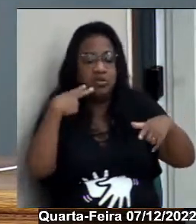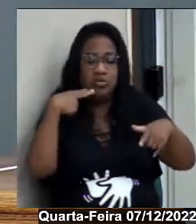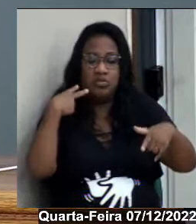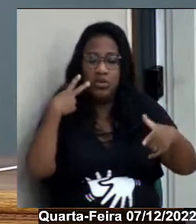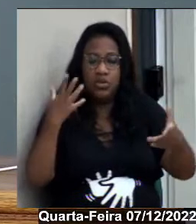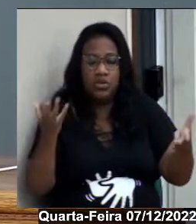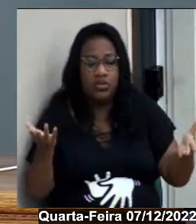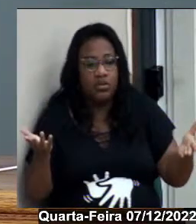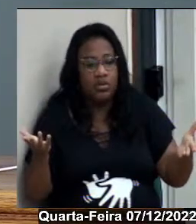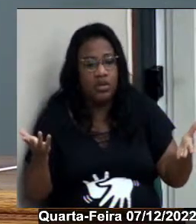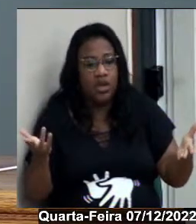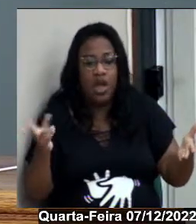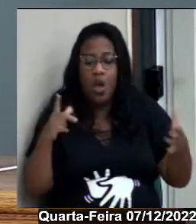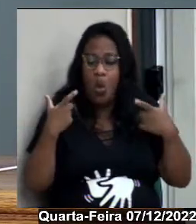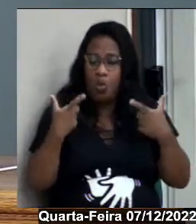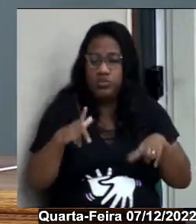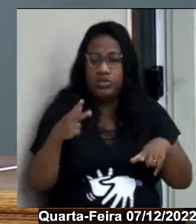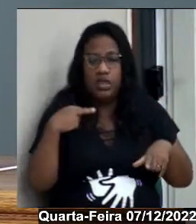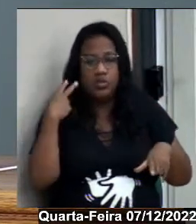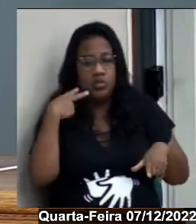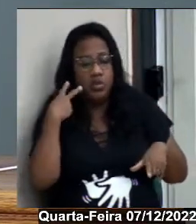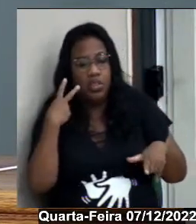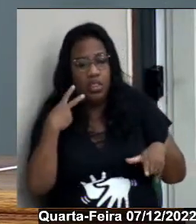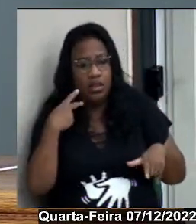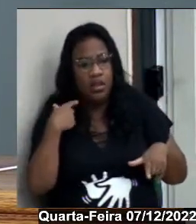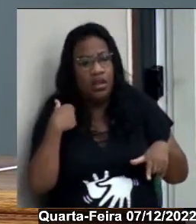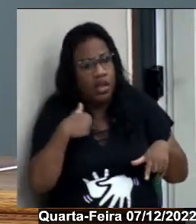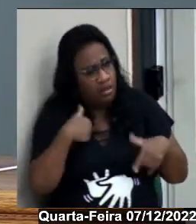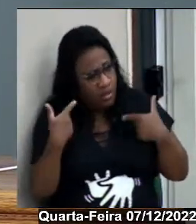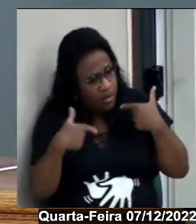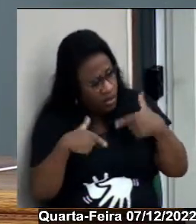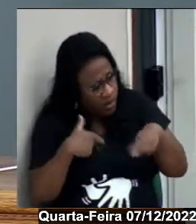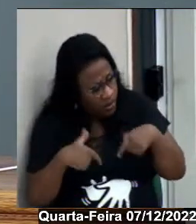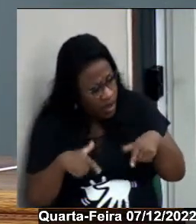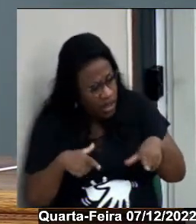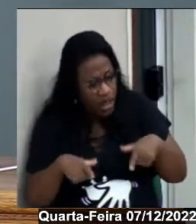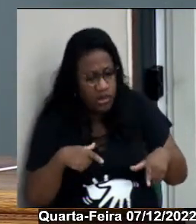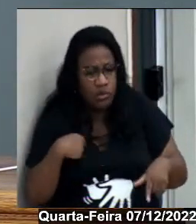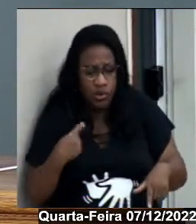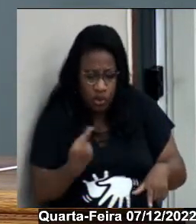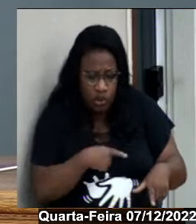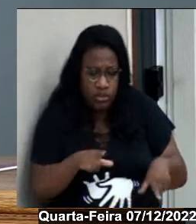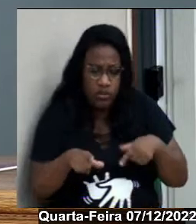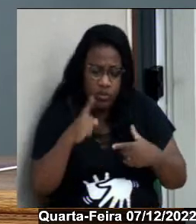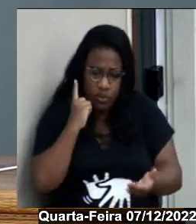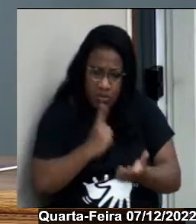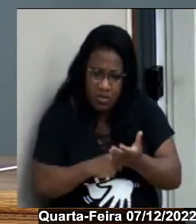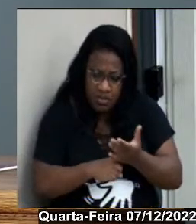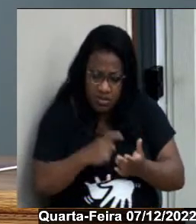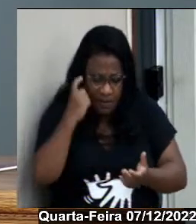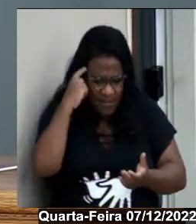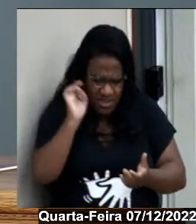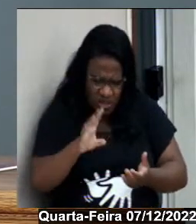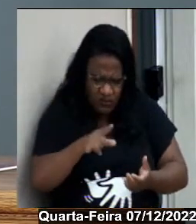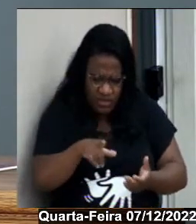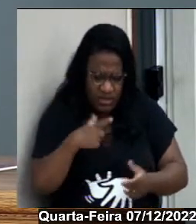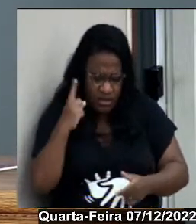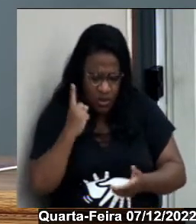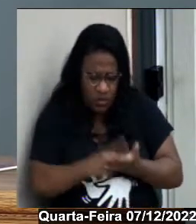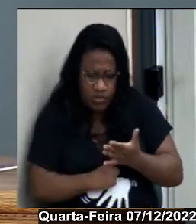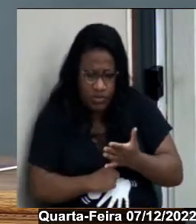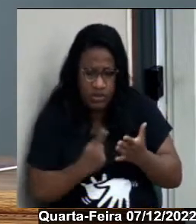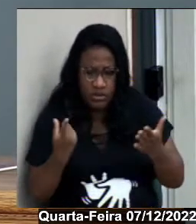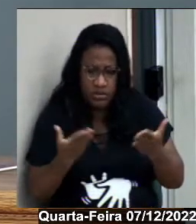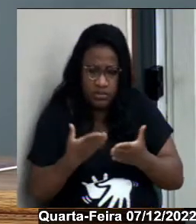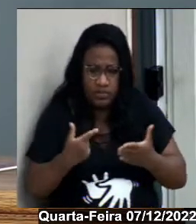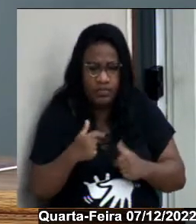estavam esses vereadores? Aonde estavam? Está trabalhando, vereador, que todo mundo aqui tem compromisso. Não é só o senhor que tem